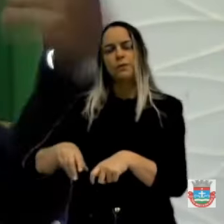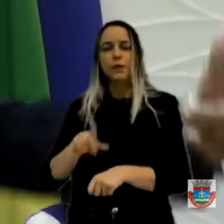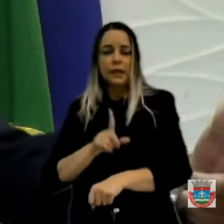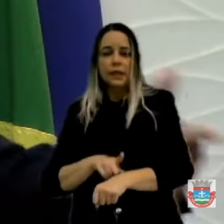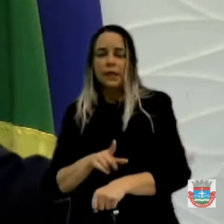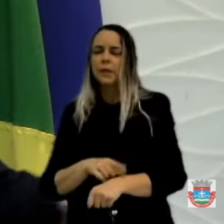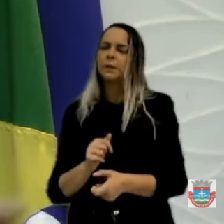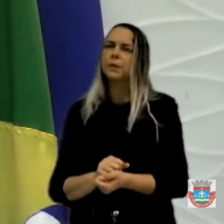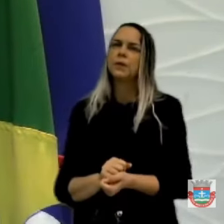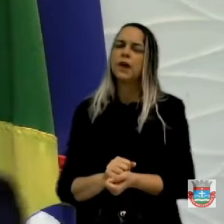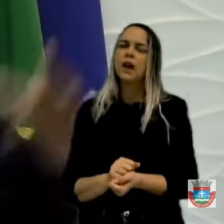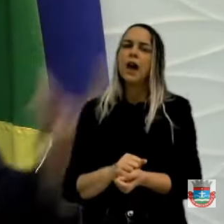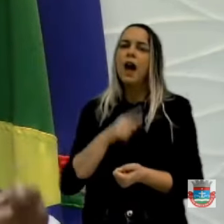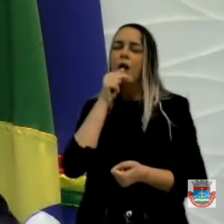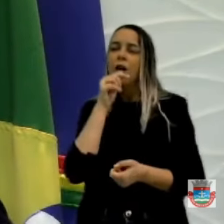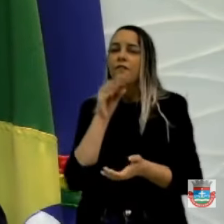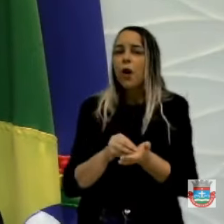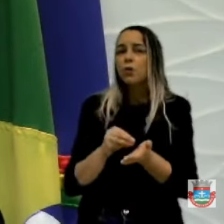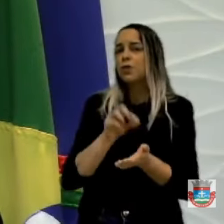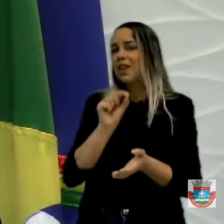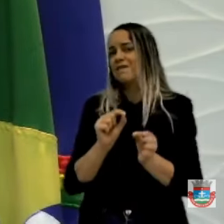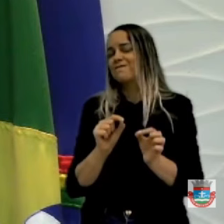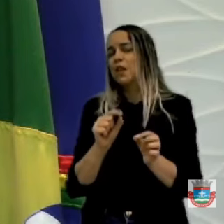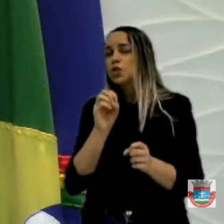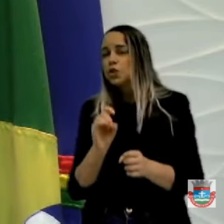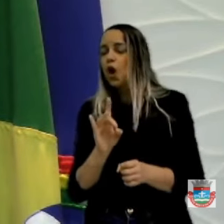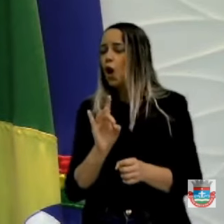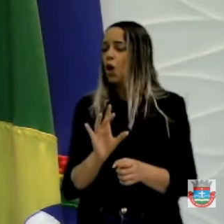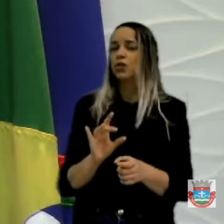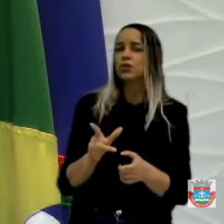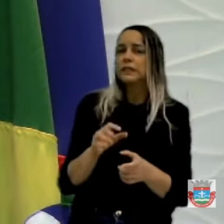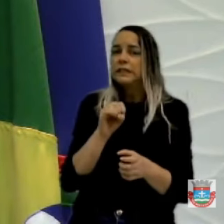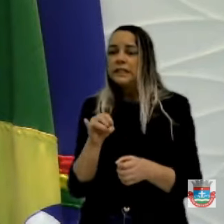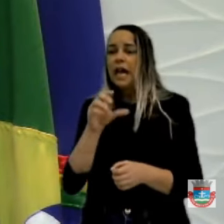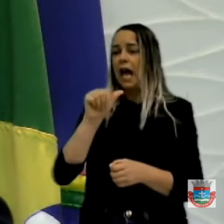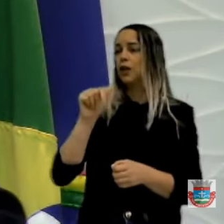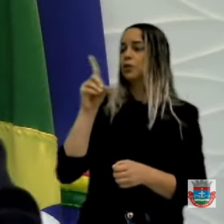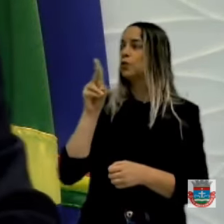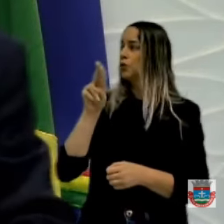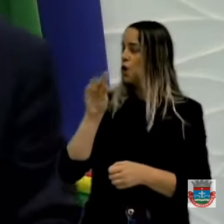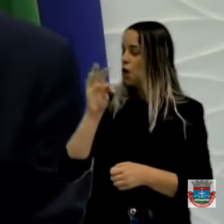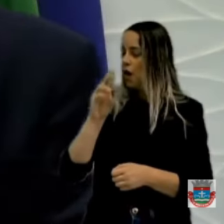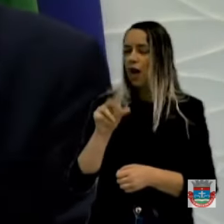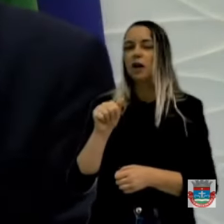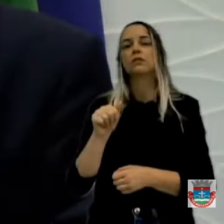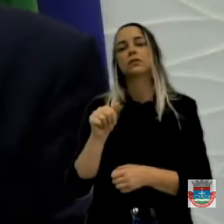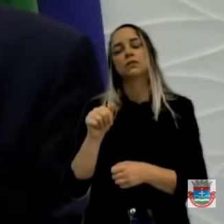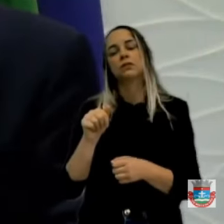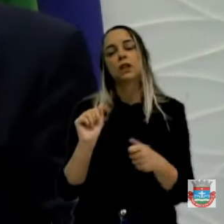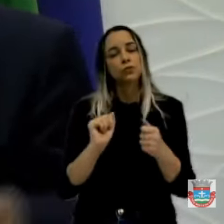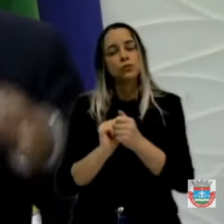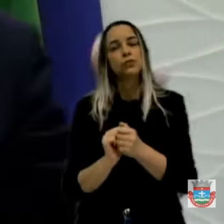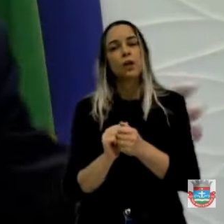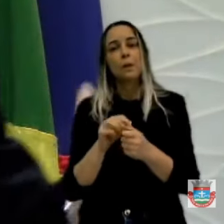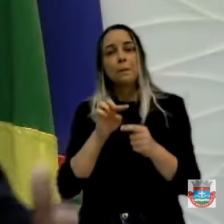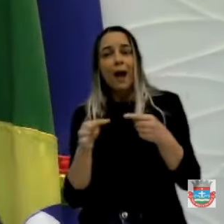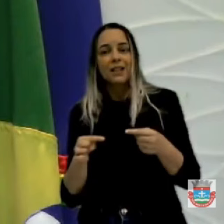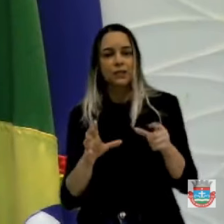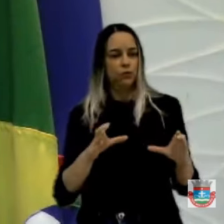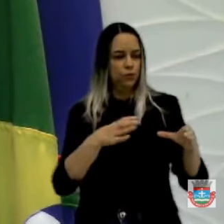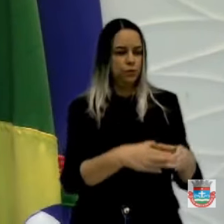que aquela água só pode ligar quando ligar a doutora do Agreste. Mas fica pegando carona. É o grupo